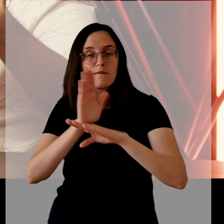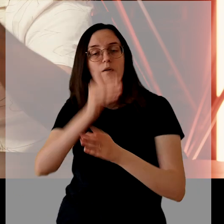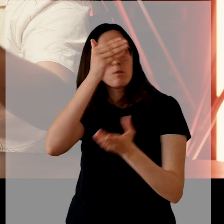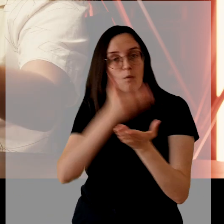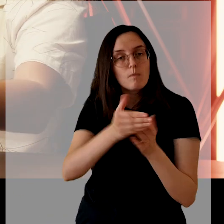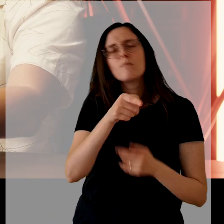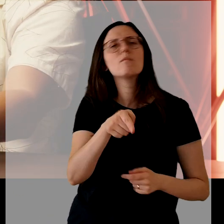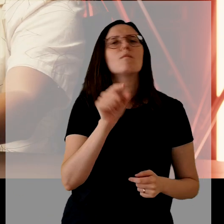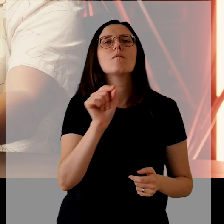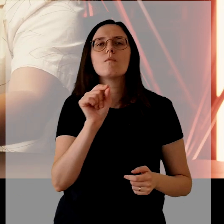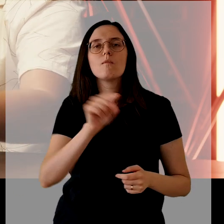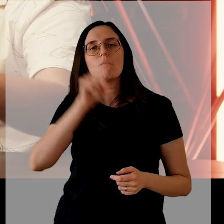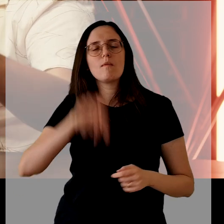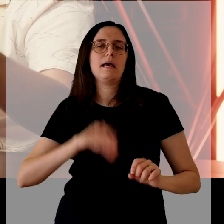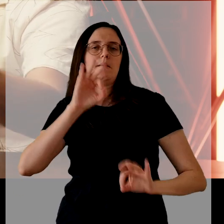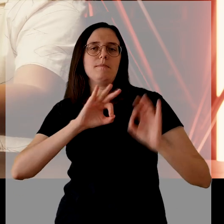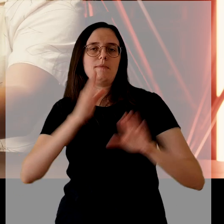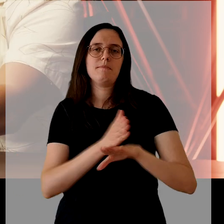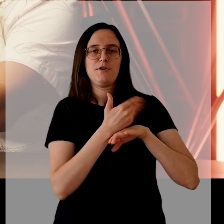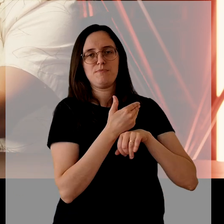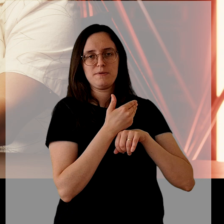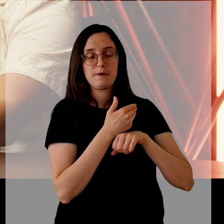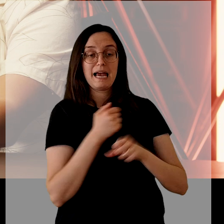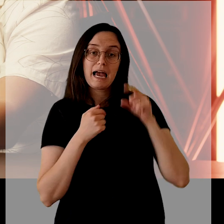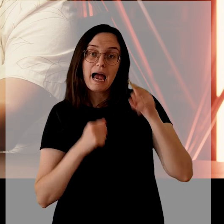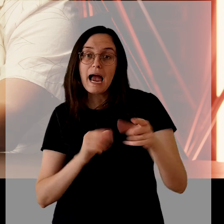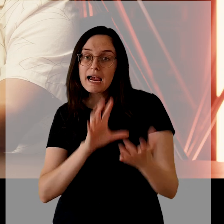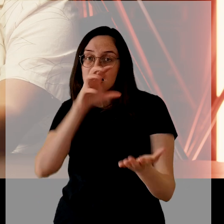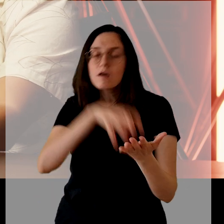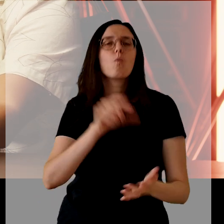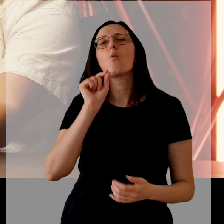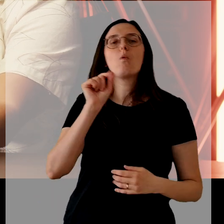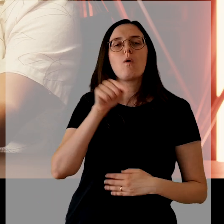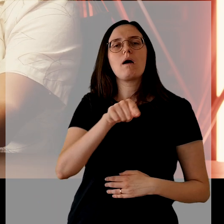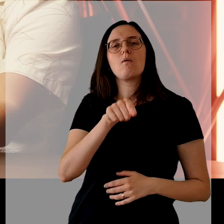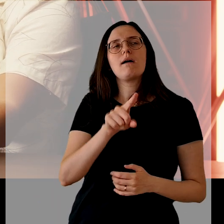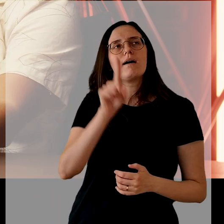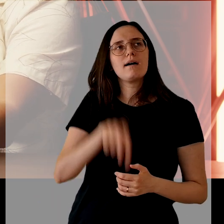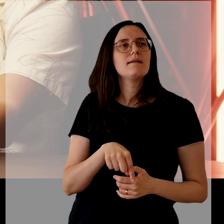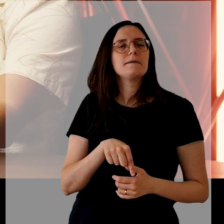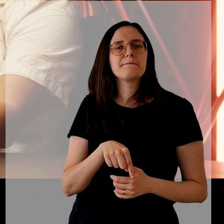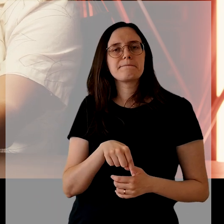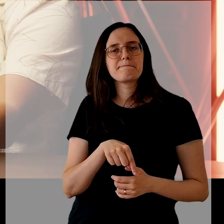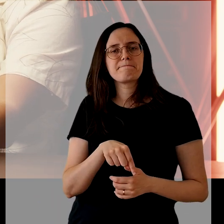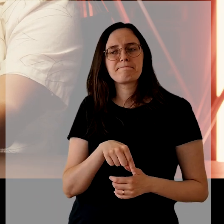nascer do planejamento. E aí o set ele é